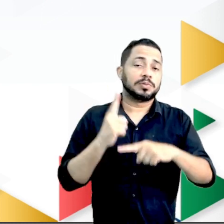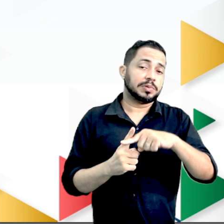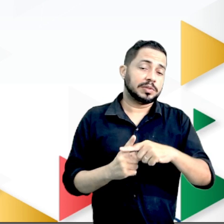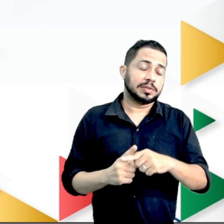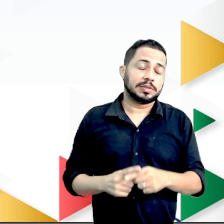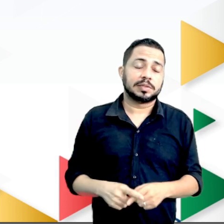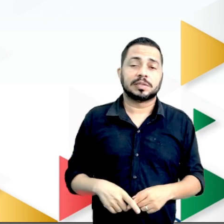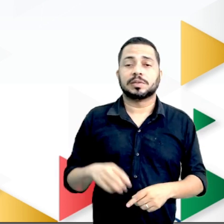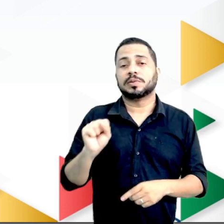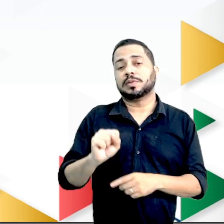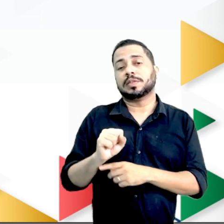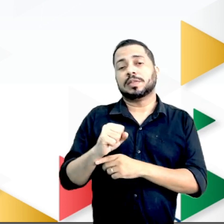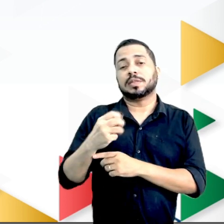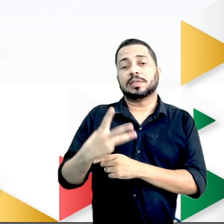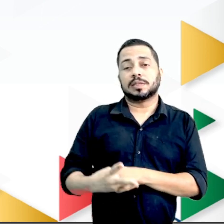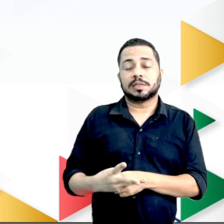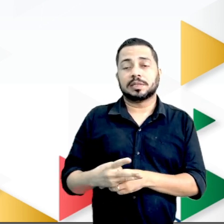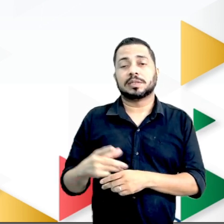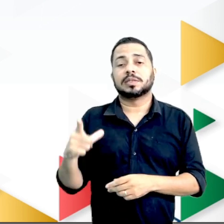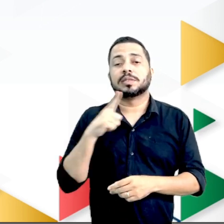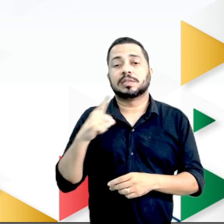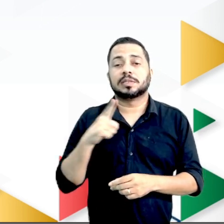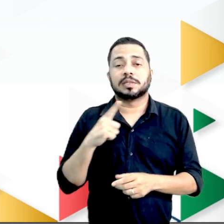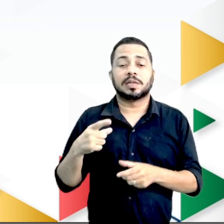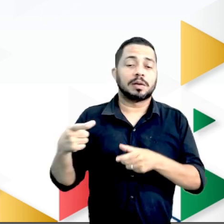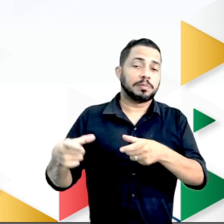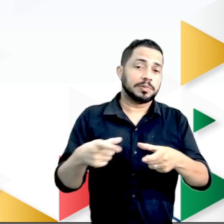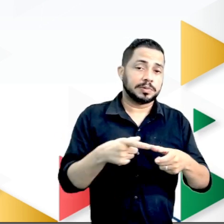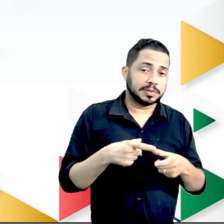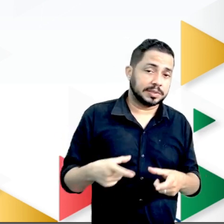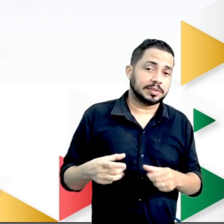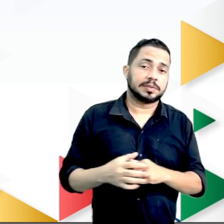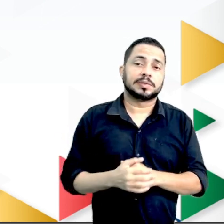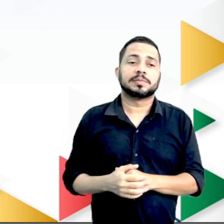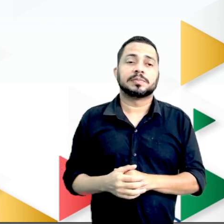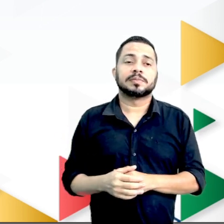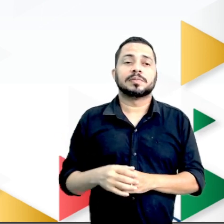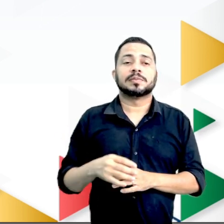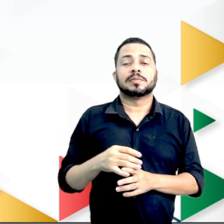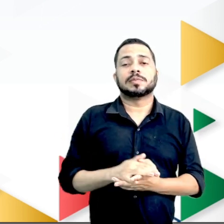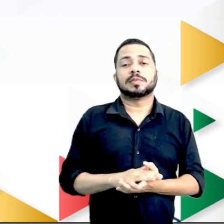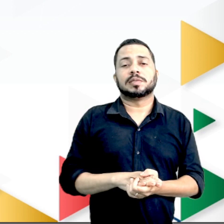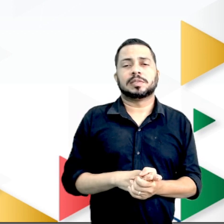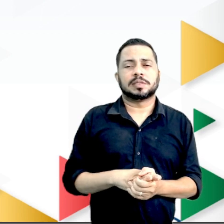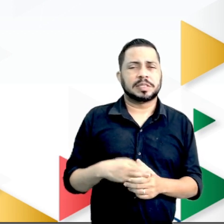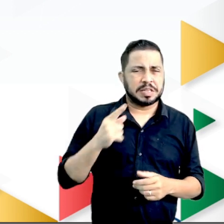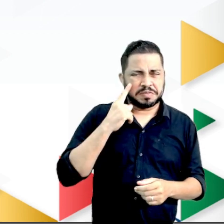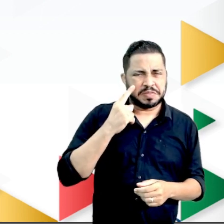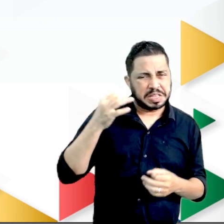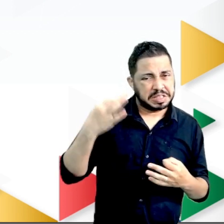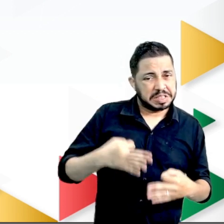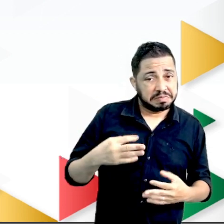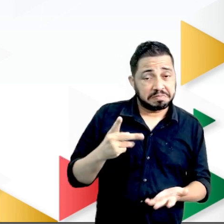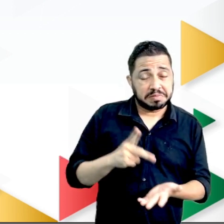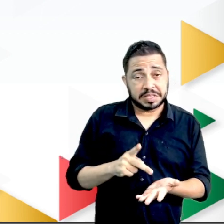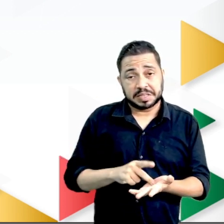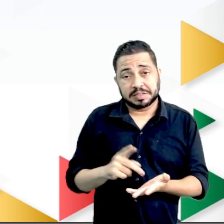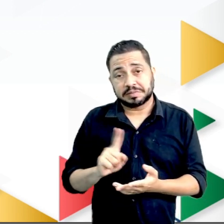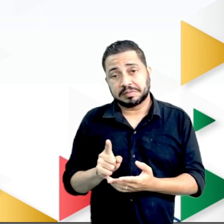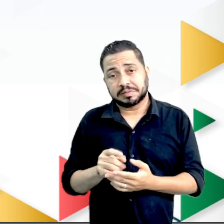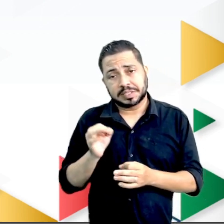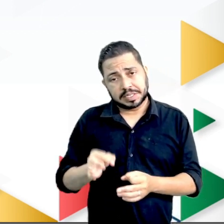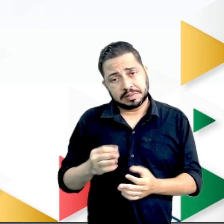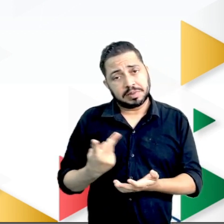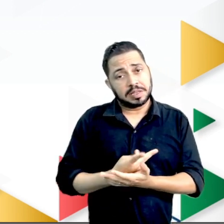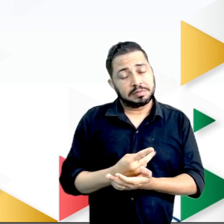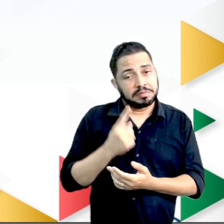o número 83 ocupa a posição quadragésima. Será que é verdade? Certo ou errado? Será que isso é